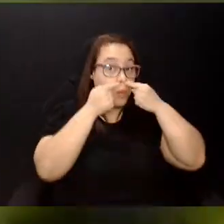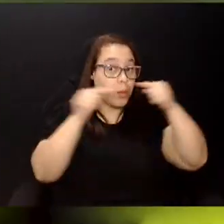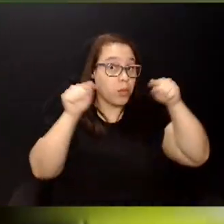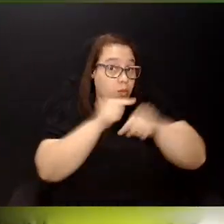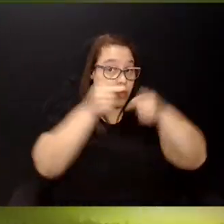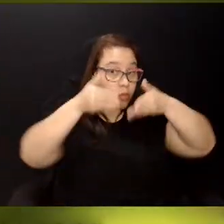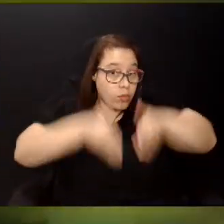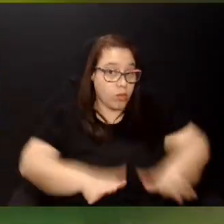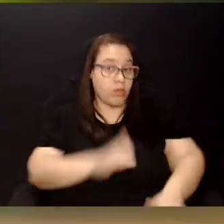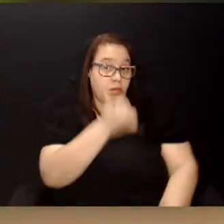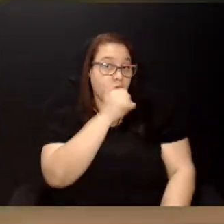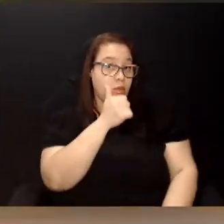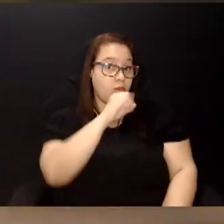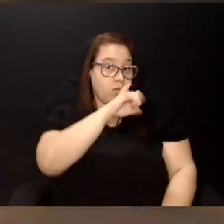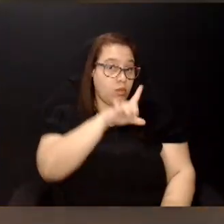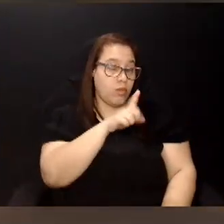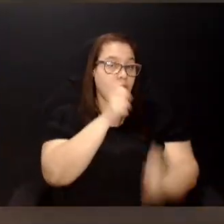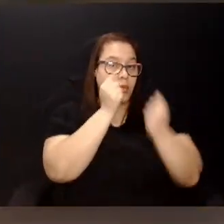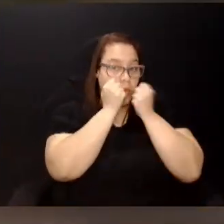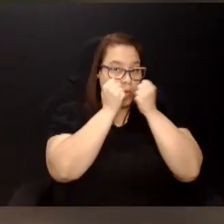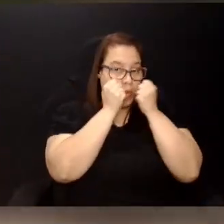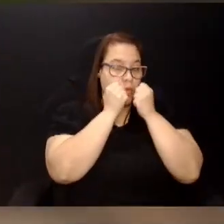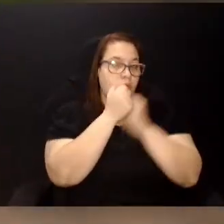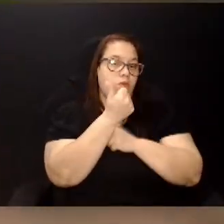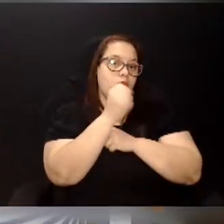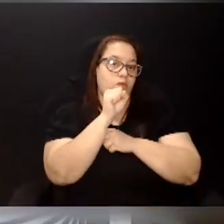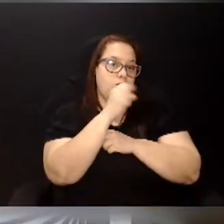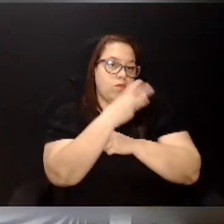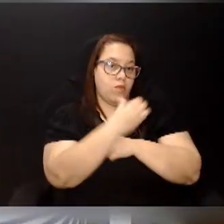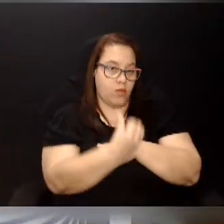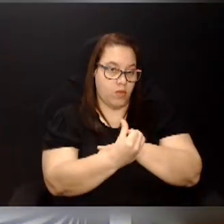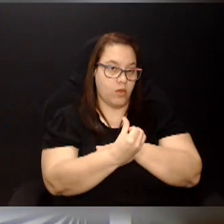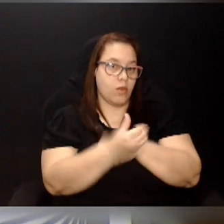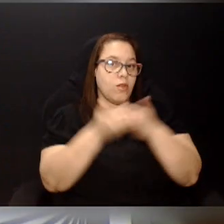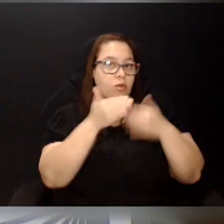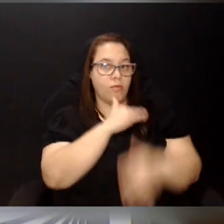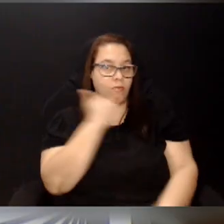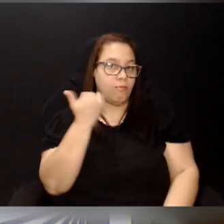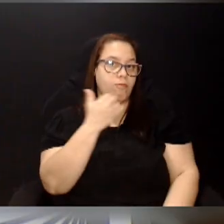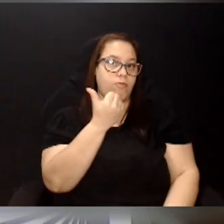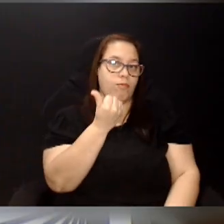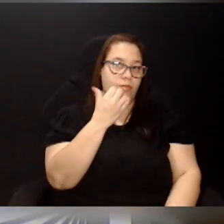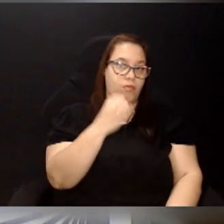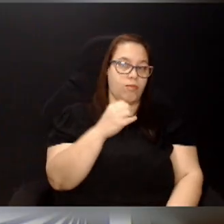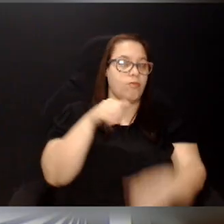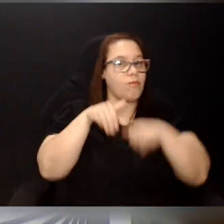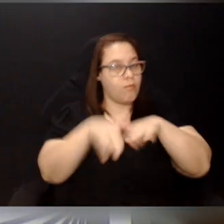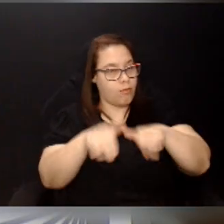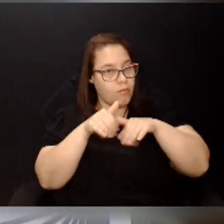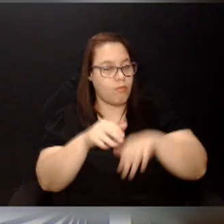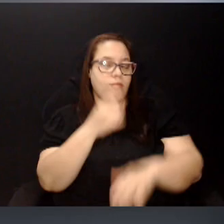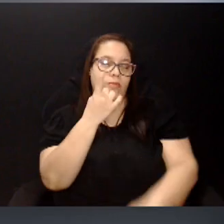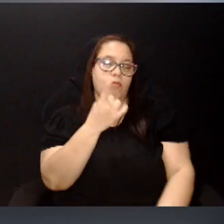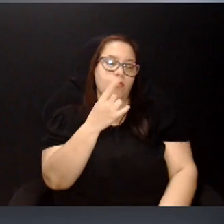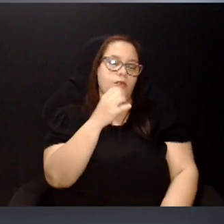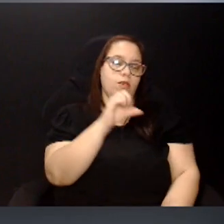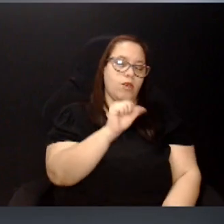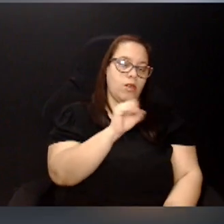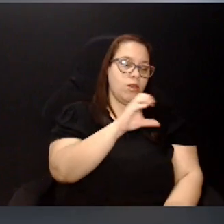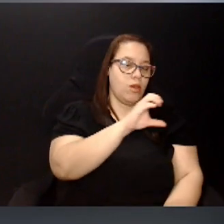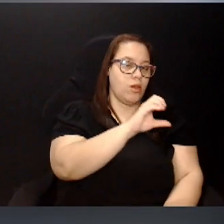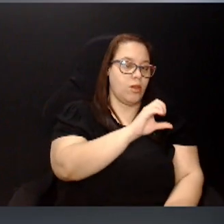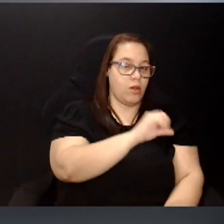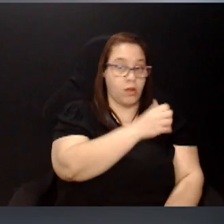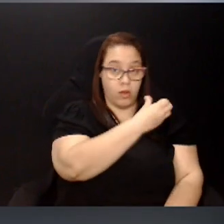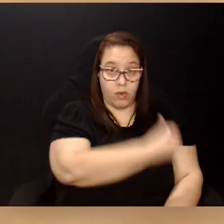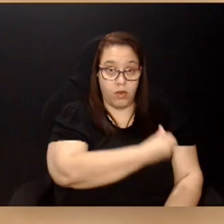11 de julho de 1836 e morreu em 16 de setembro de 1896 em